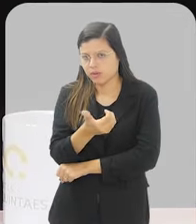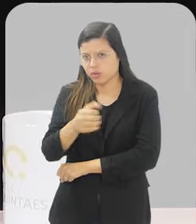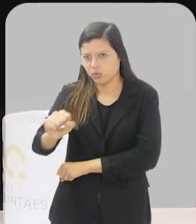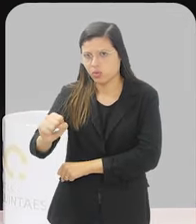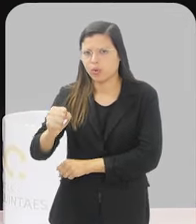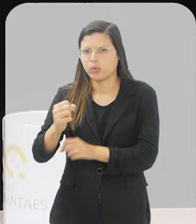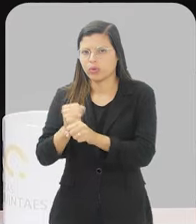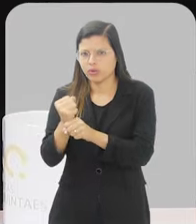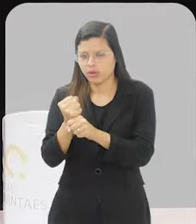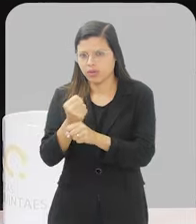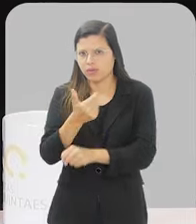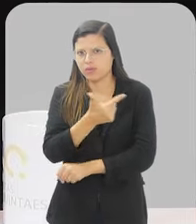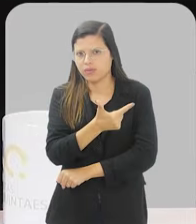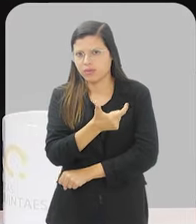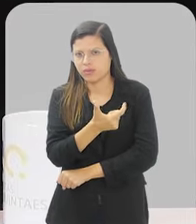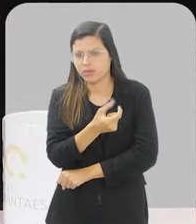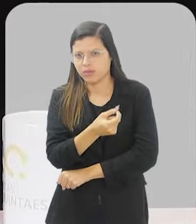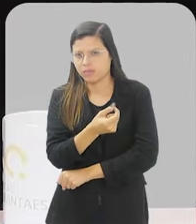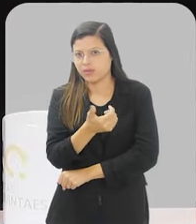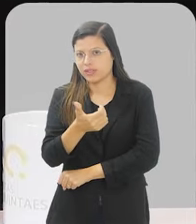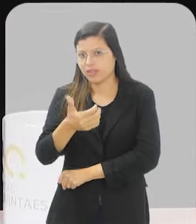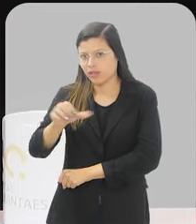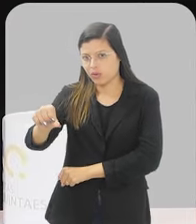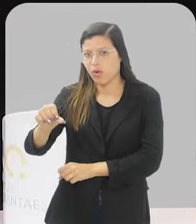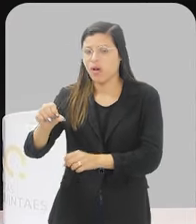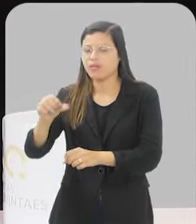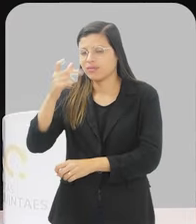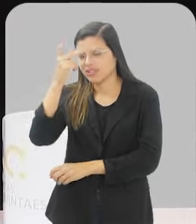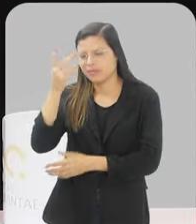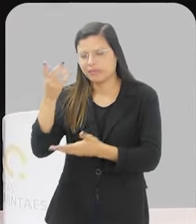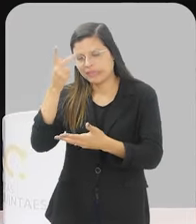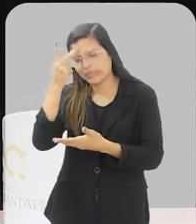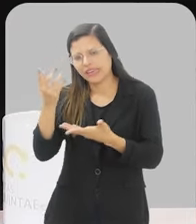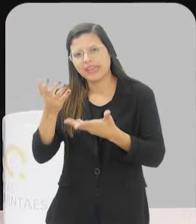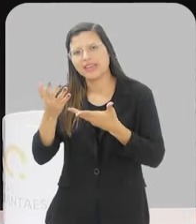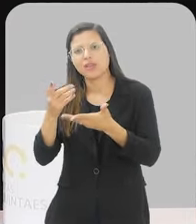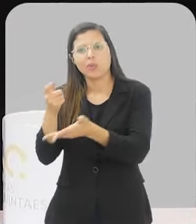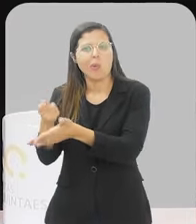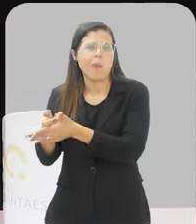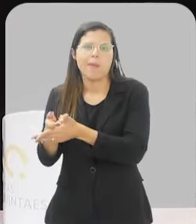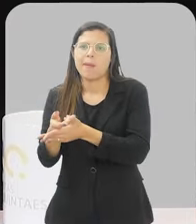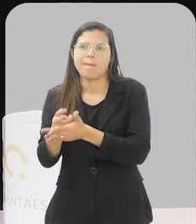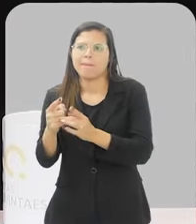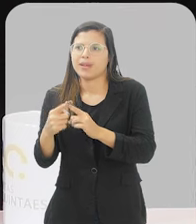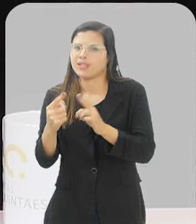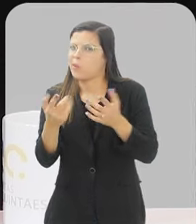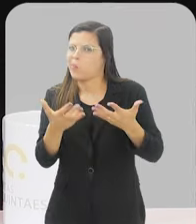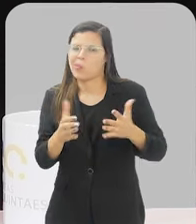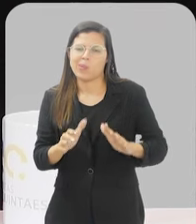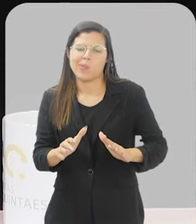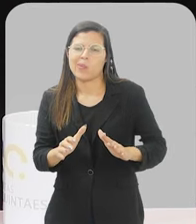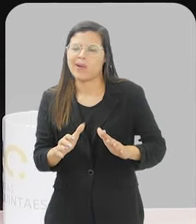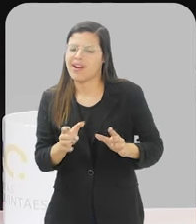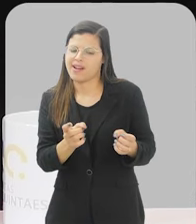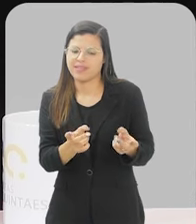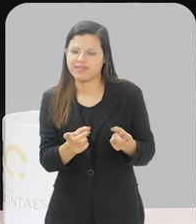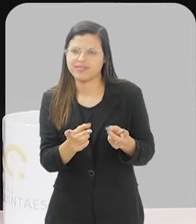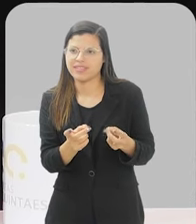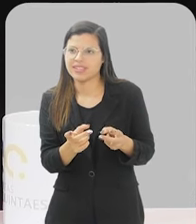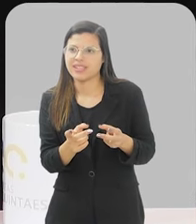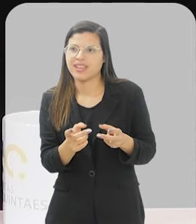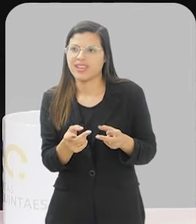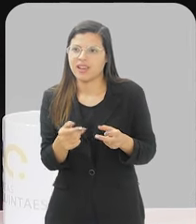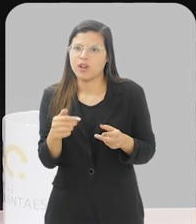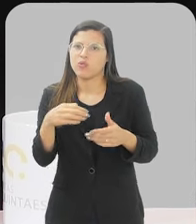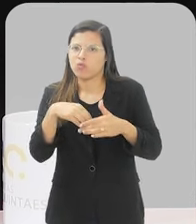de 2019. E estão me perturbando para comprar essa daí, mas eu não quero me desfazer. Essa daí então eu você acho que tem apego,